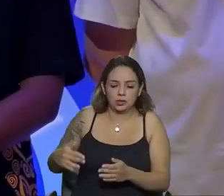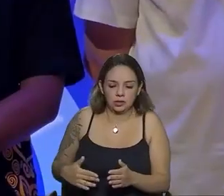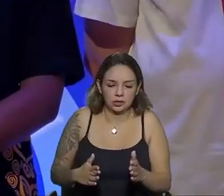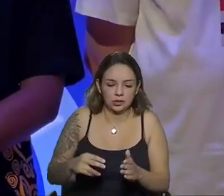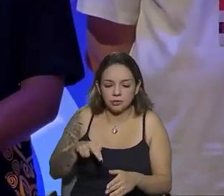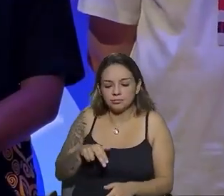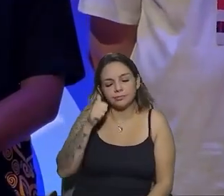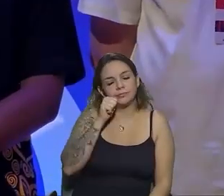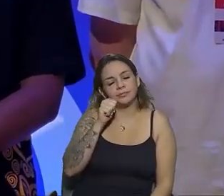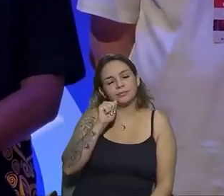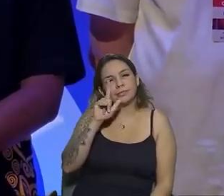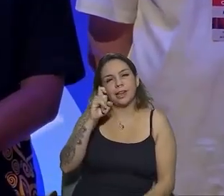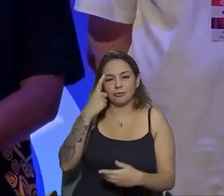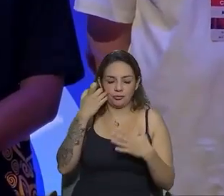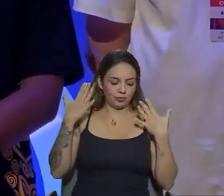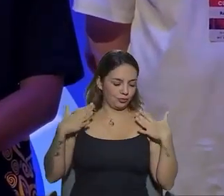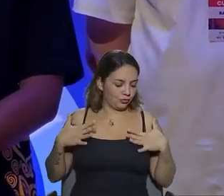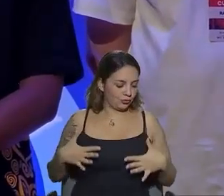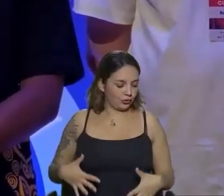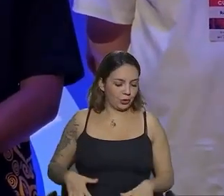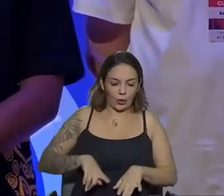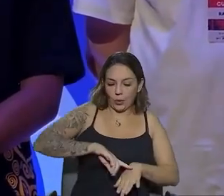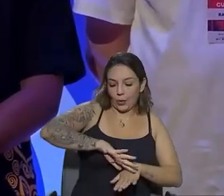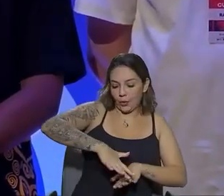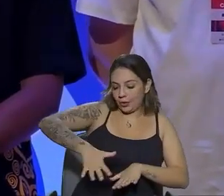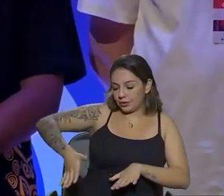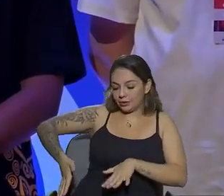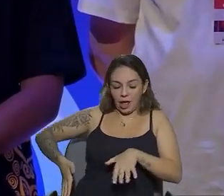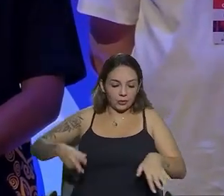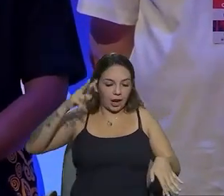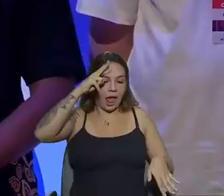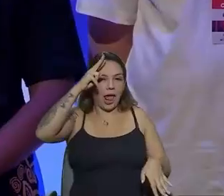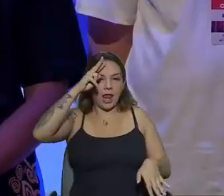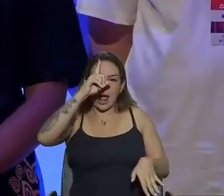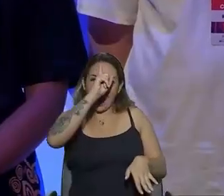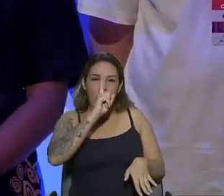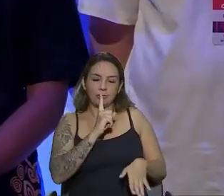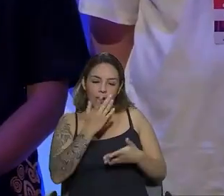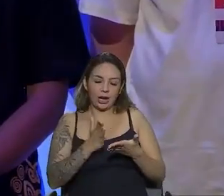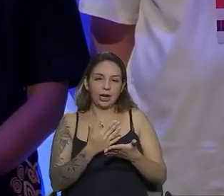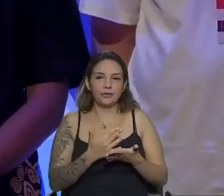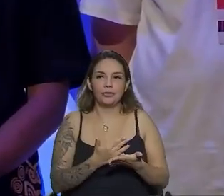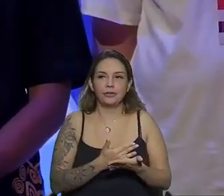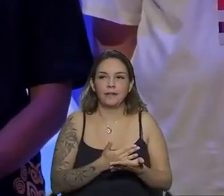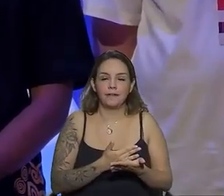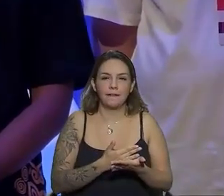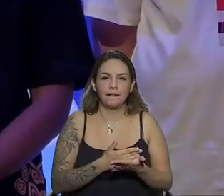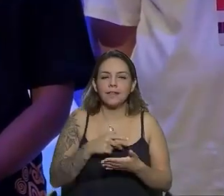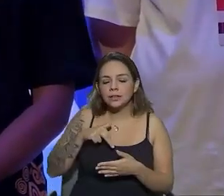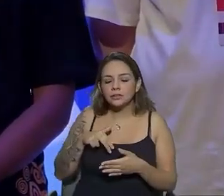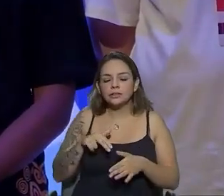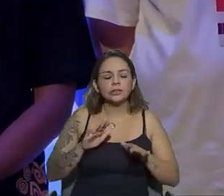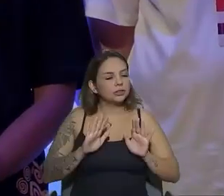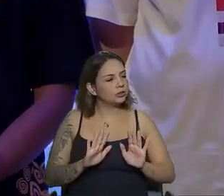do início ao fim os intérpretes de Libras. Estes intercalam ao longo do vídeo entre diferentes mulheres e homens que trajam blusa preta. Eles